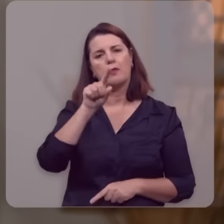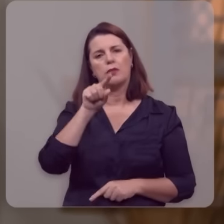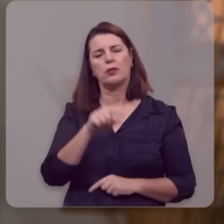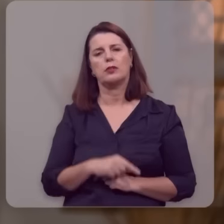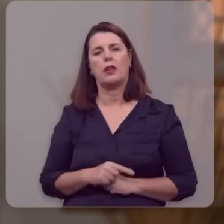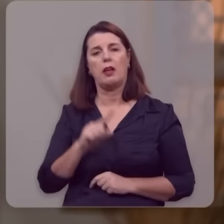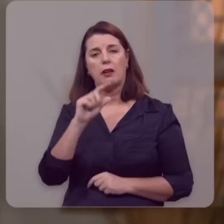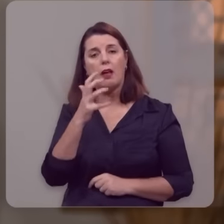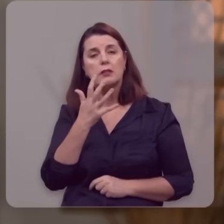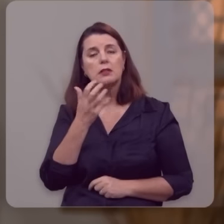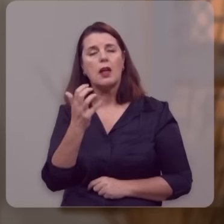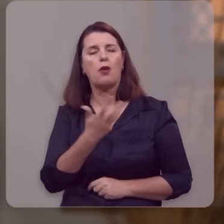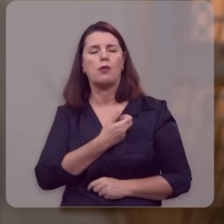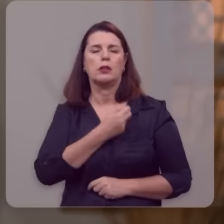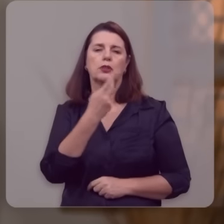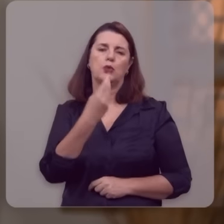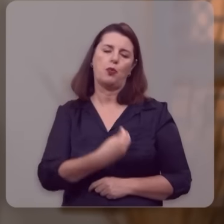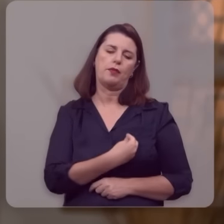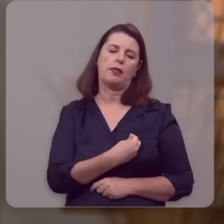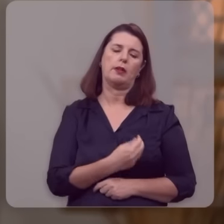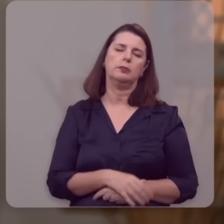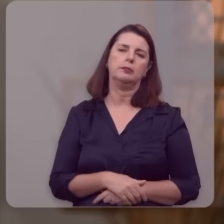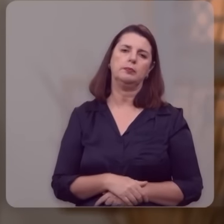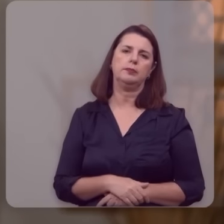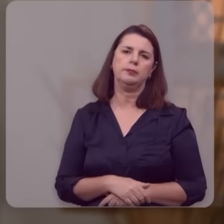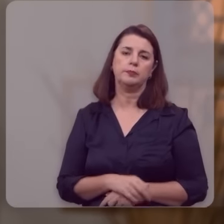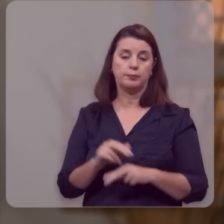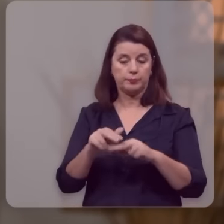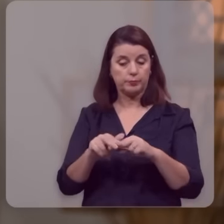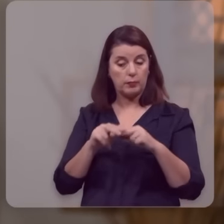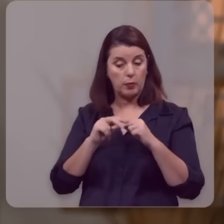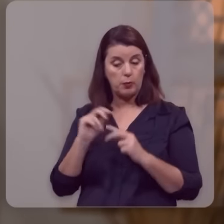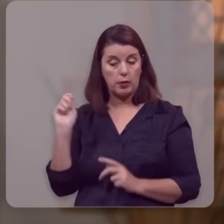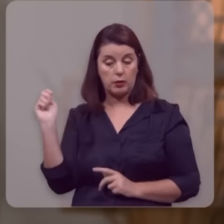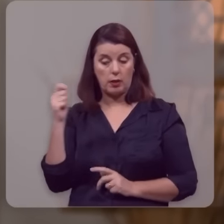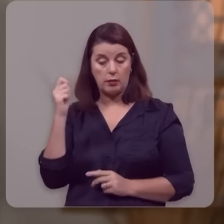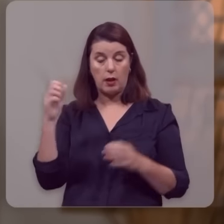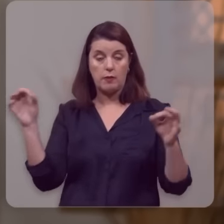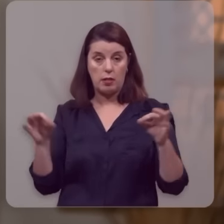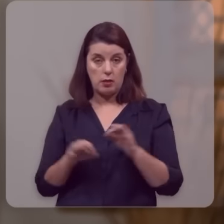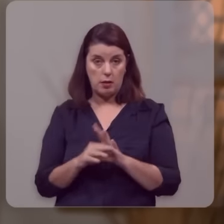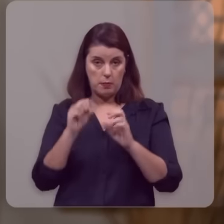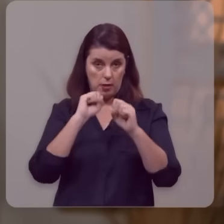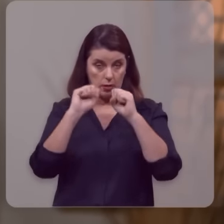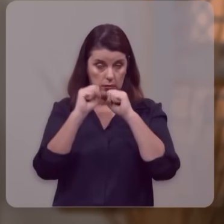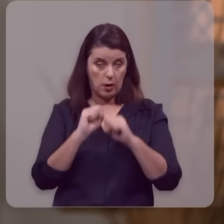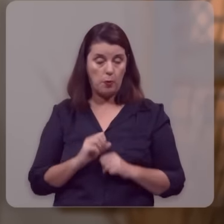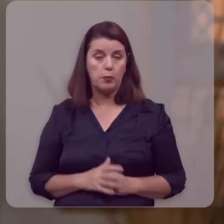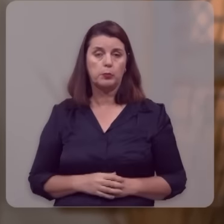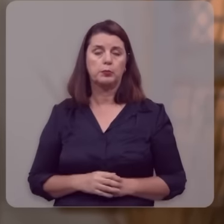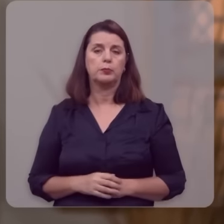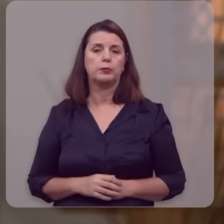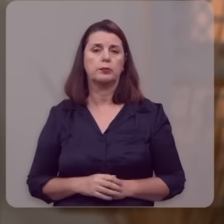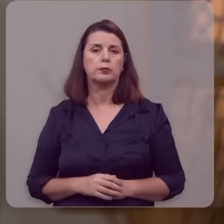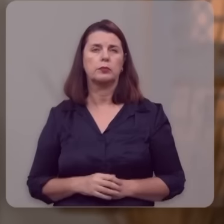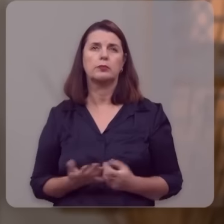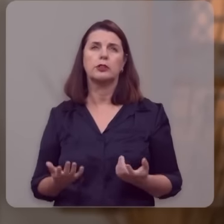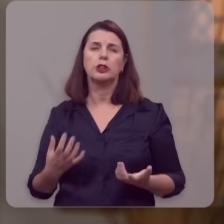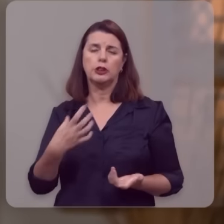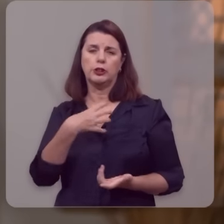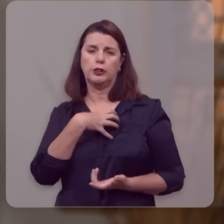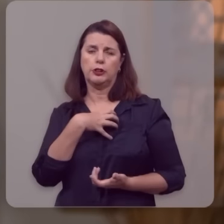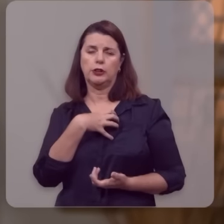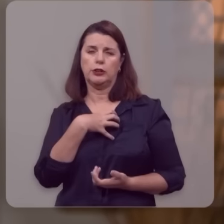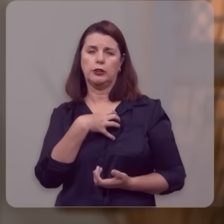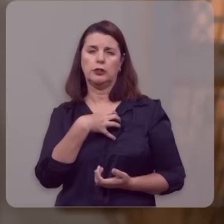e quer salvar a sua vida foi por isso que Davi conclui esse Salmo Num é espécie